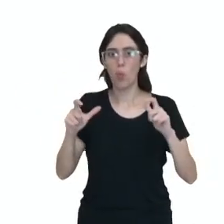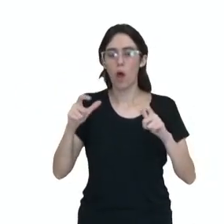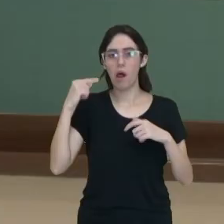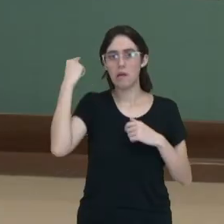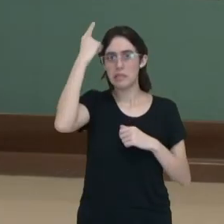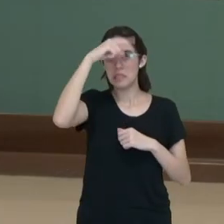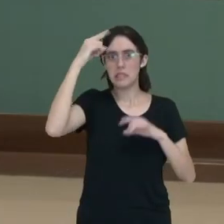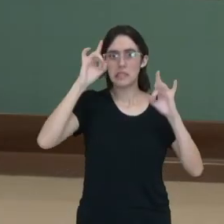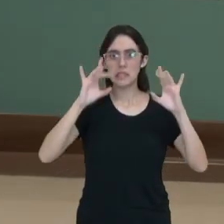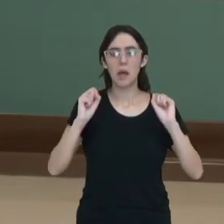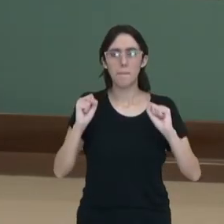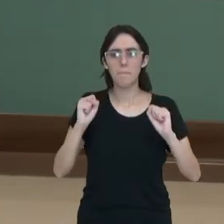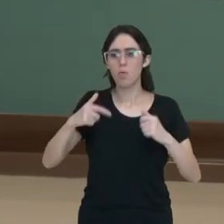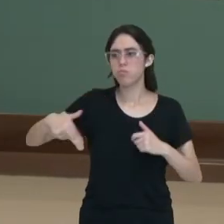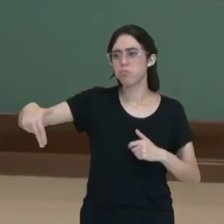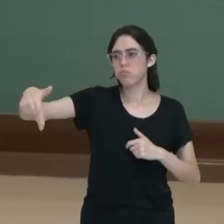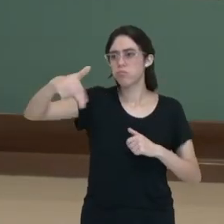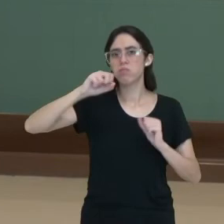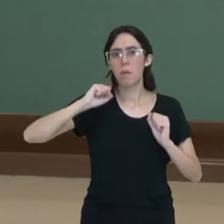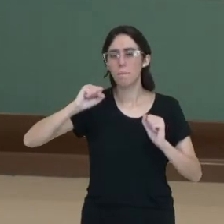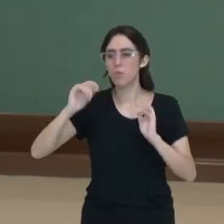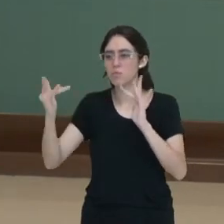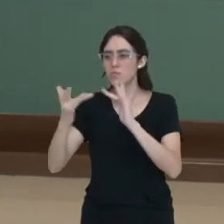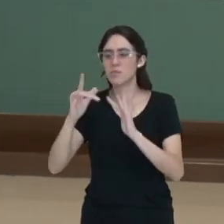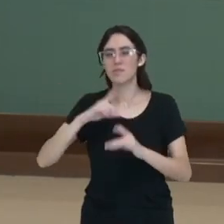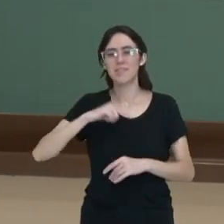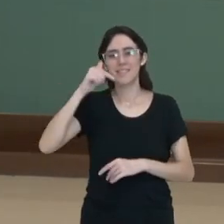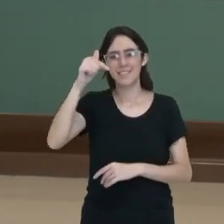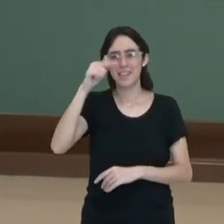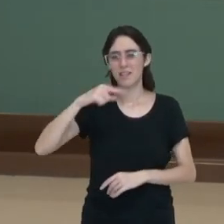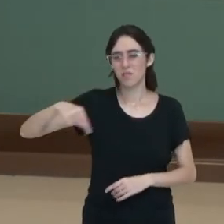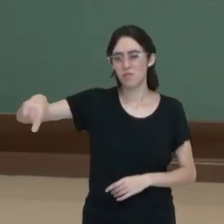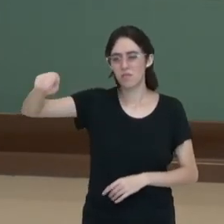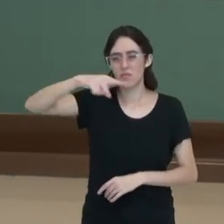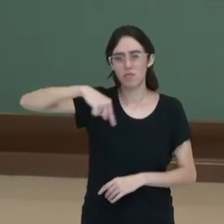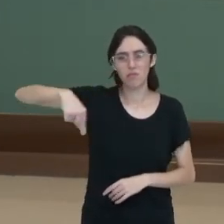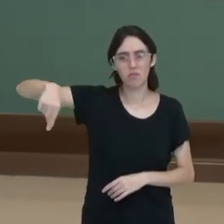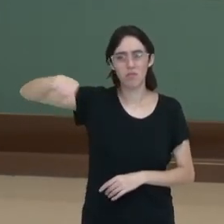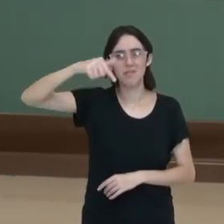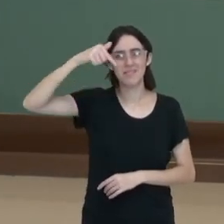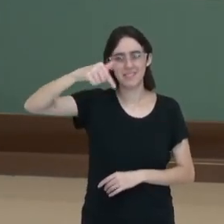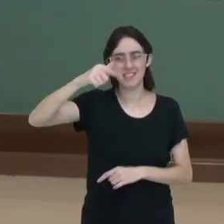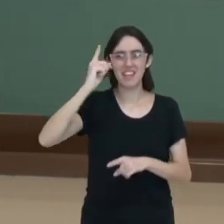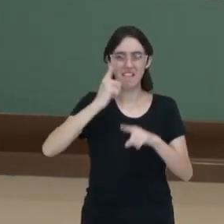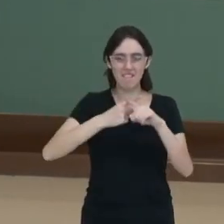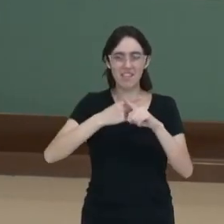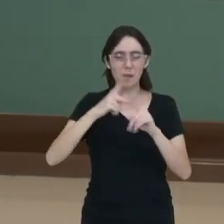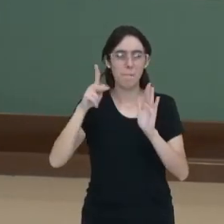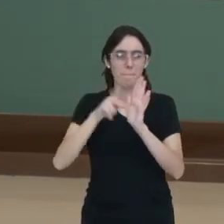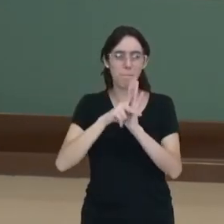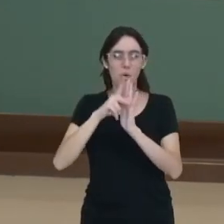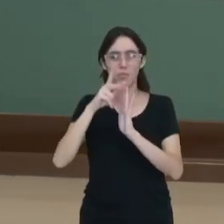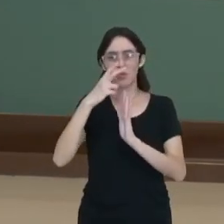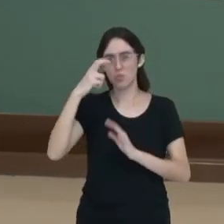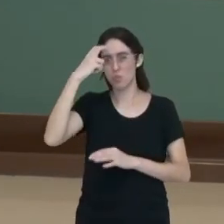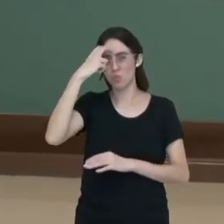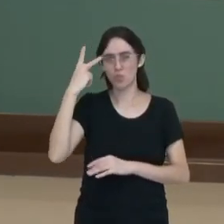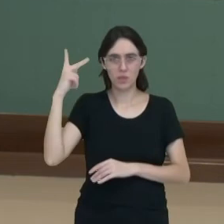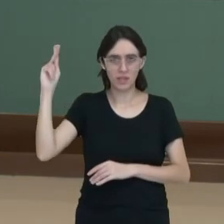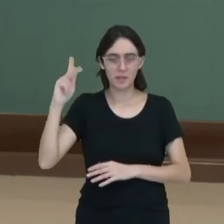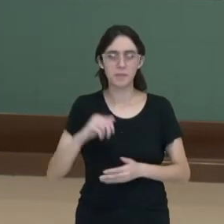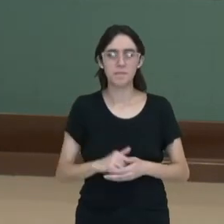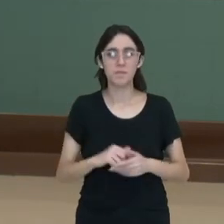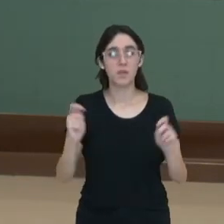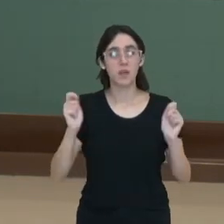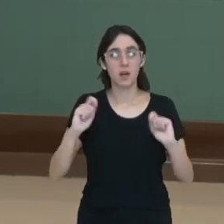pode peregrinar, dar as famosas 7 voltas em torno da Kaaba, da Pedra Negra, e